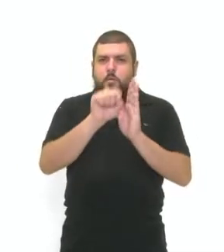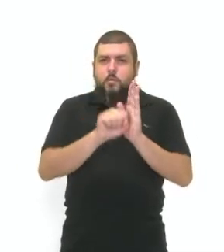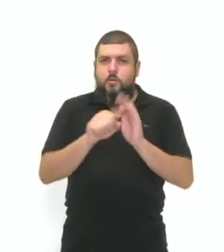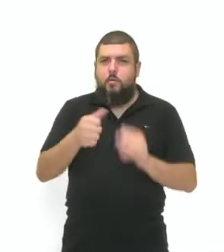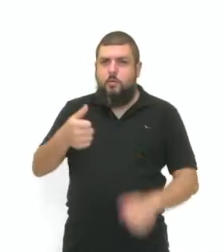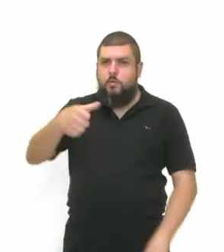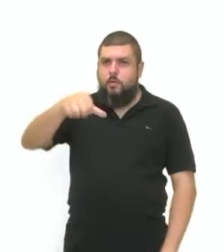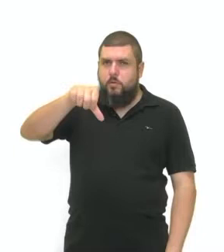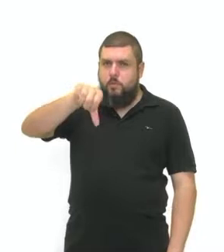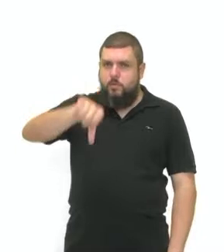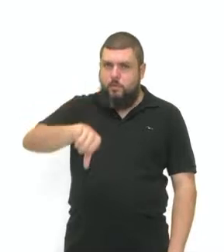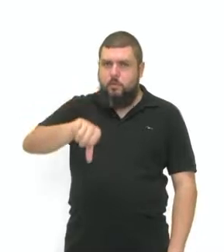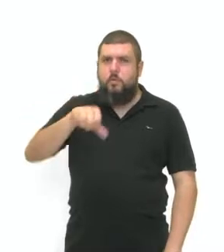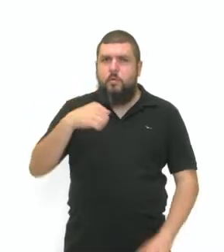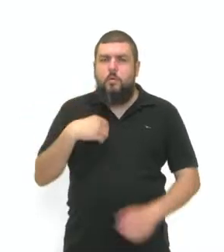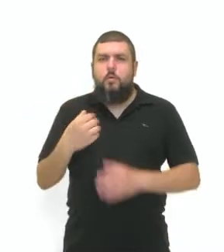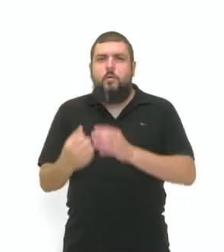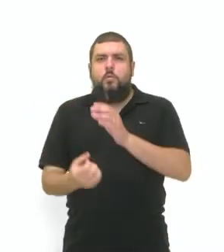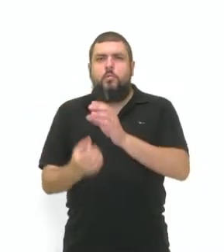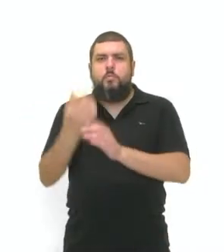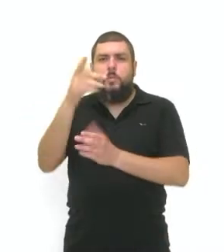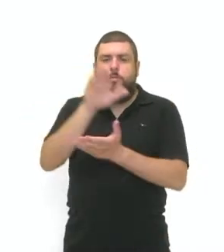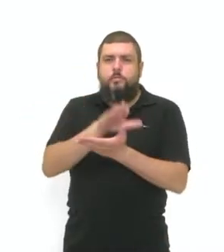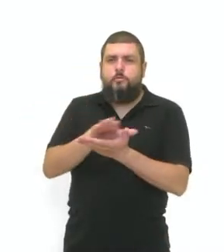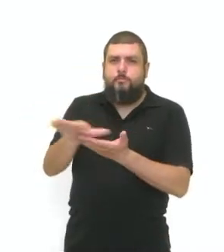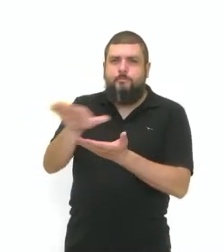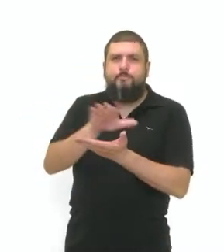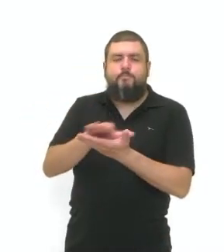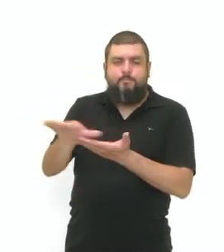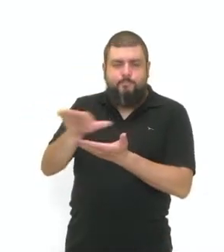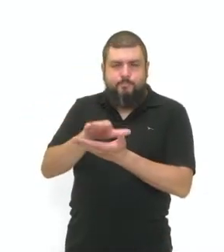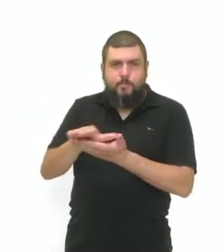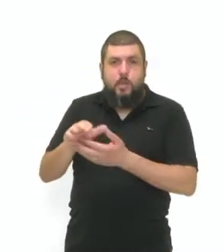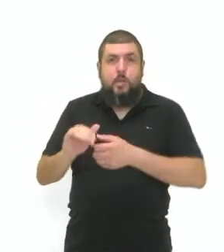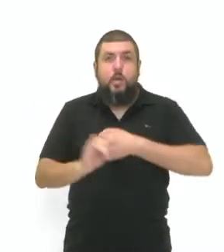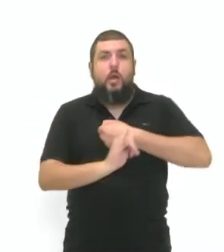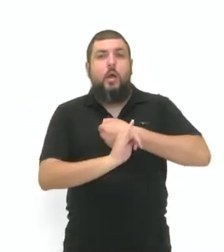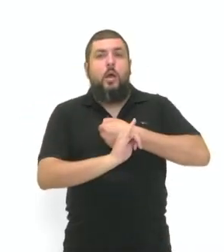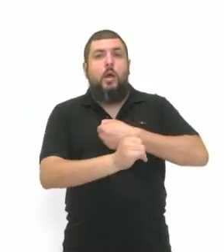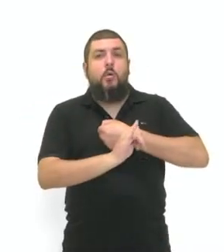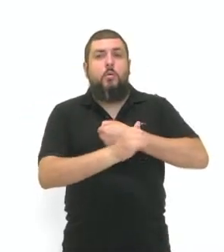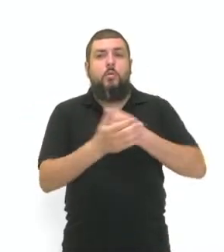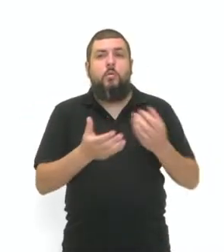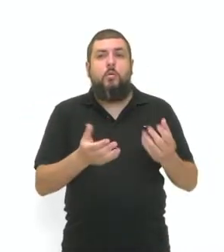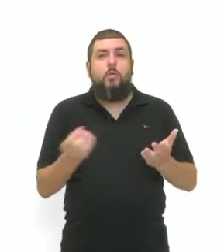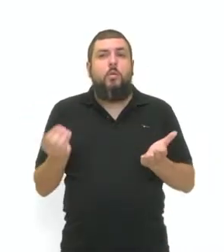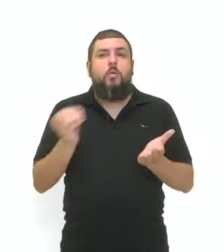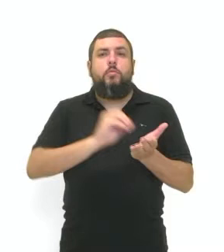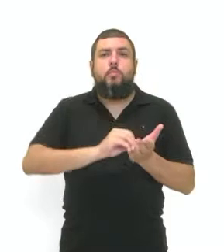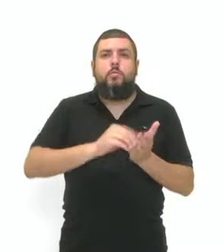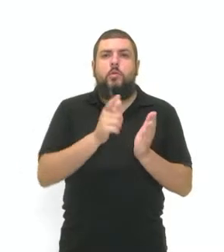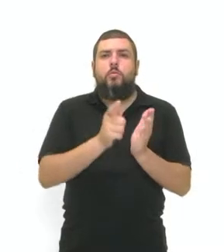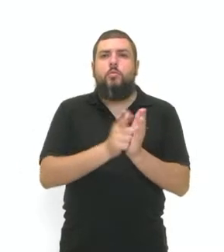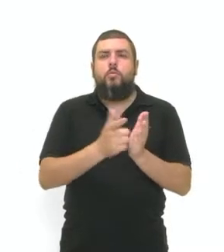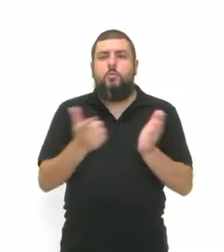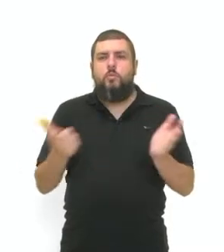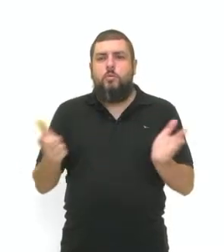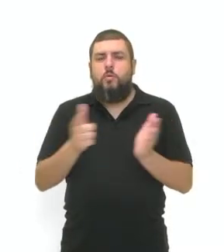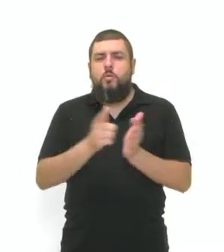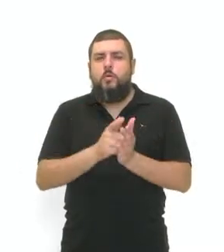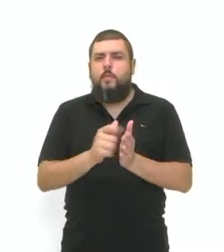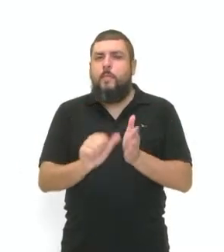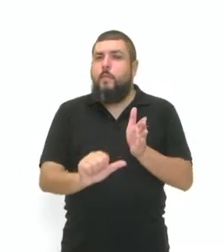o desenvolvimento da imprensa, a crônica passou a fazer parte dos jornais. Ela apareceu pela primeira vez